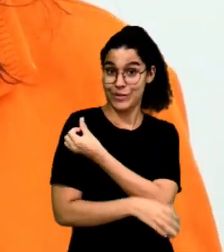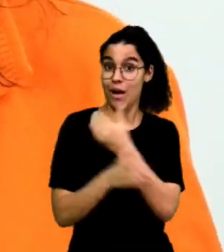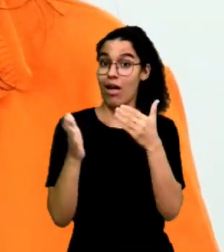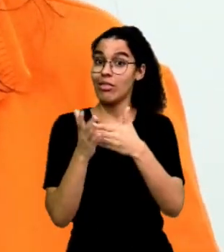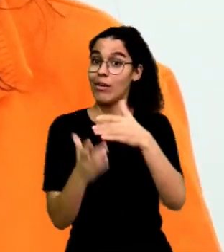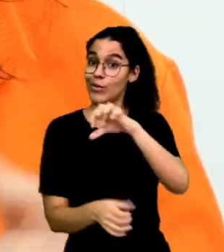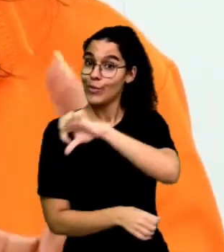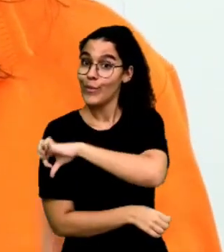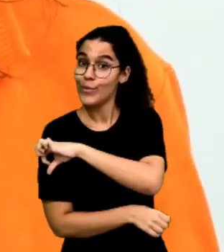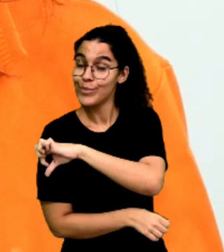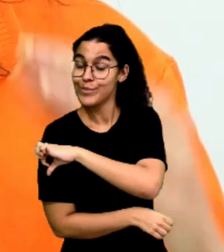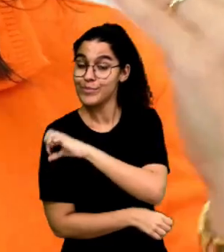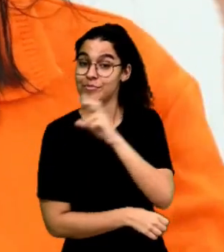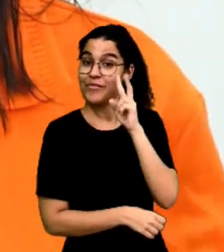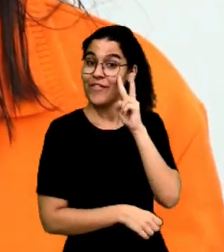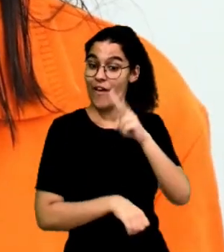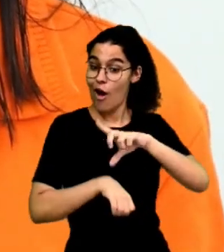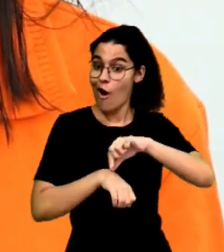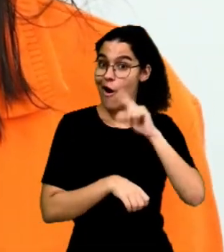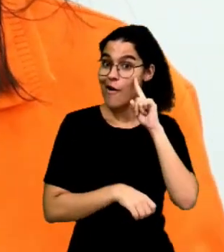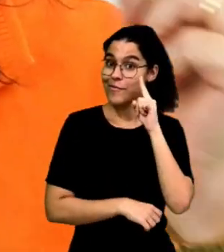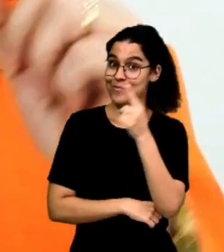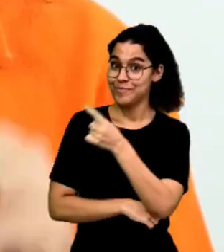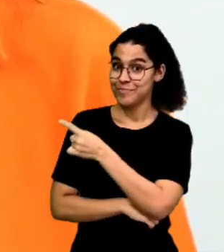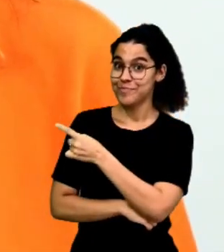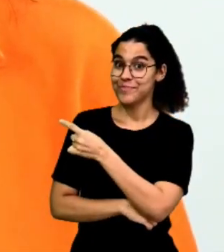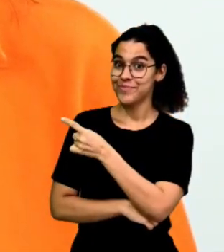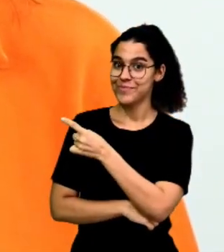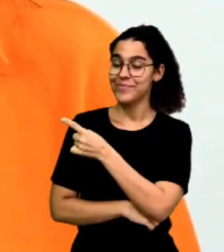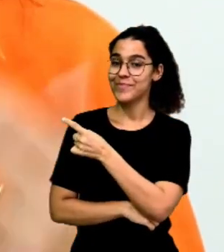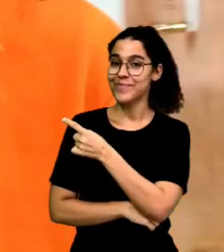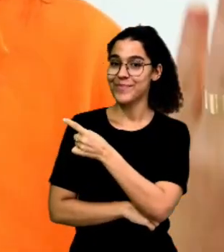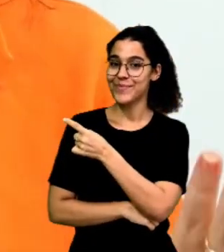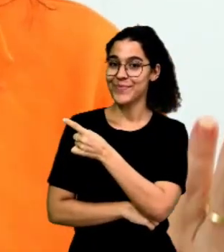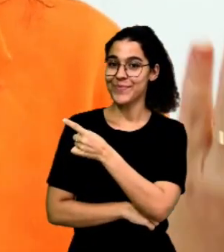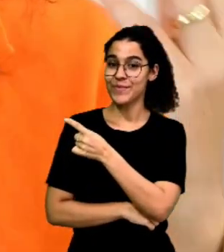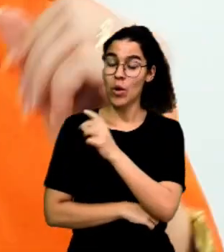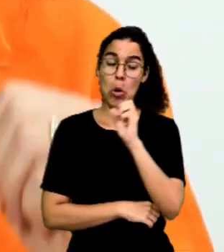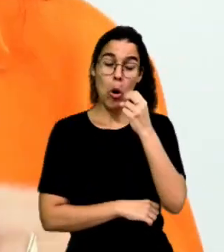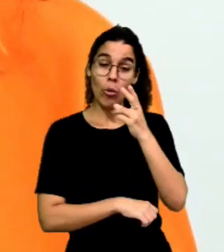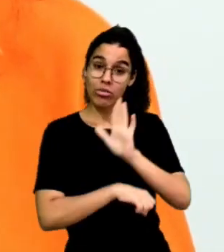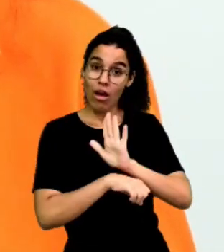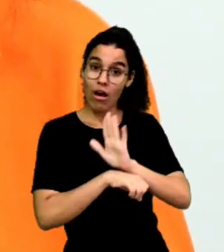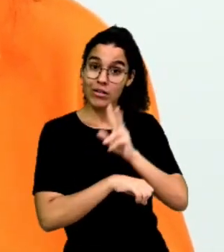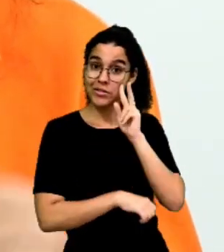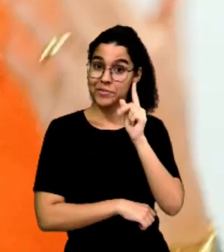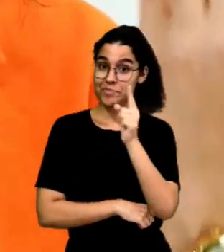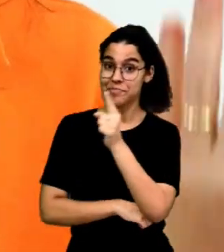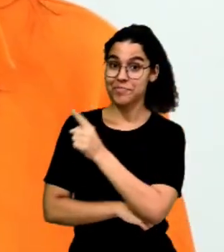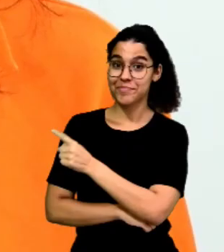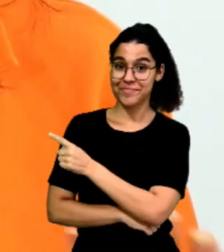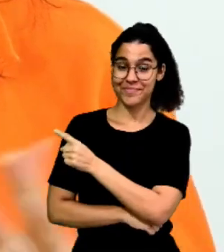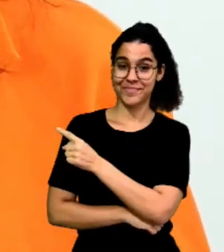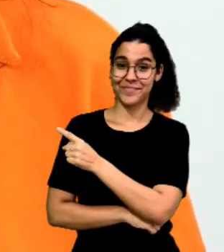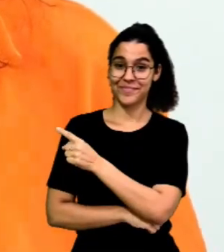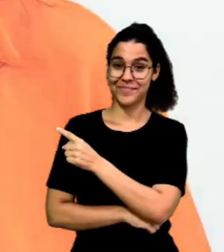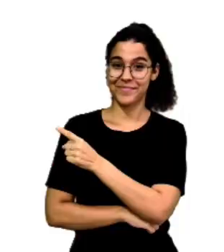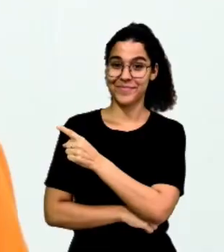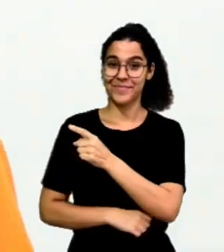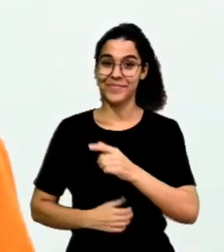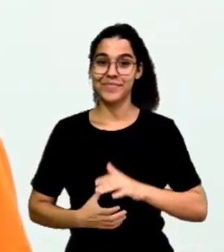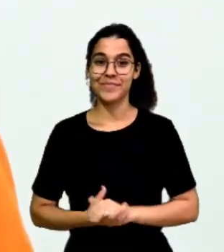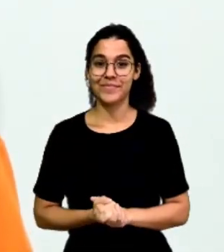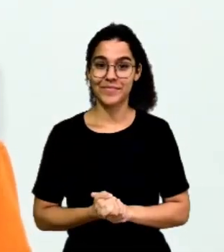sexto ao nono ano, o horário é das 8h40 às 9h ou das 14h40 às